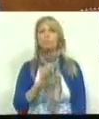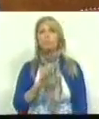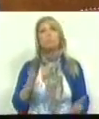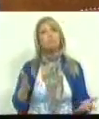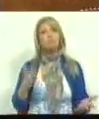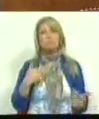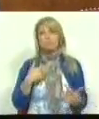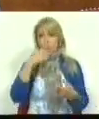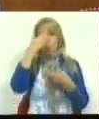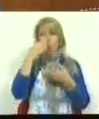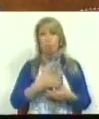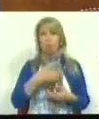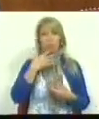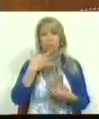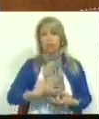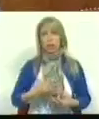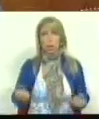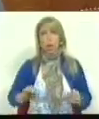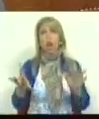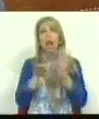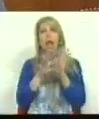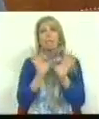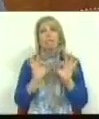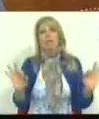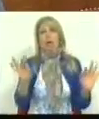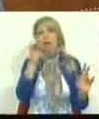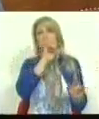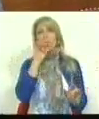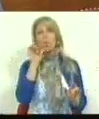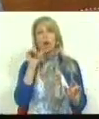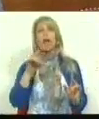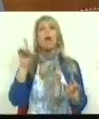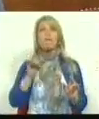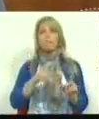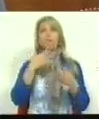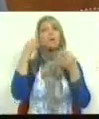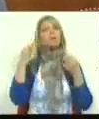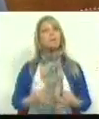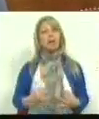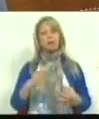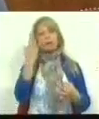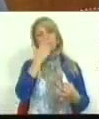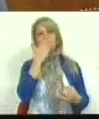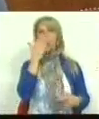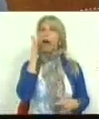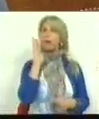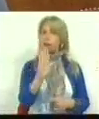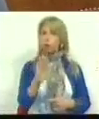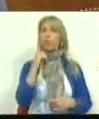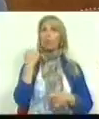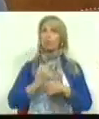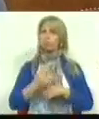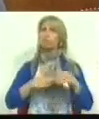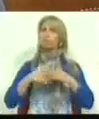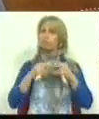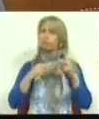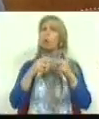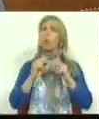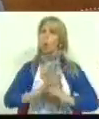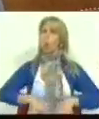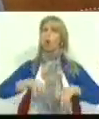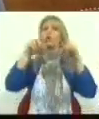leis perfeitas, mas também estou convicta de que, com uma atitude construtiva, que estou certa, todos os grupos